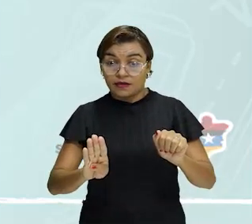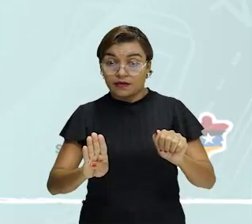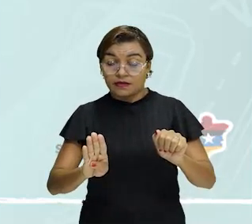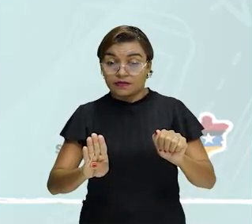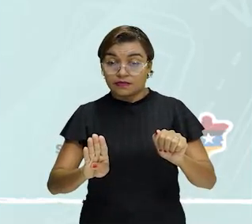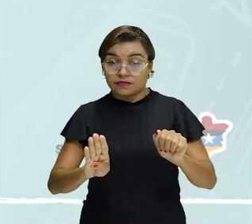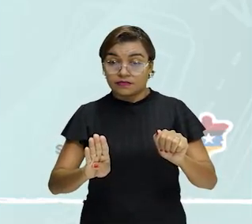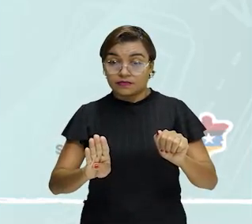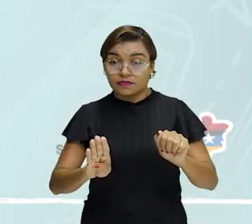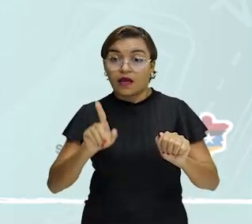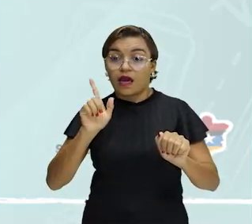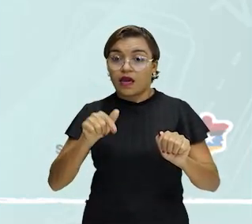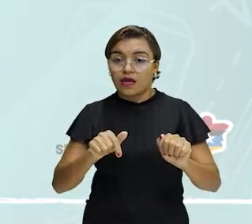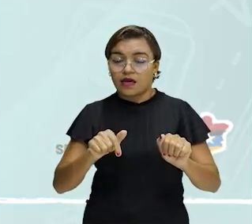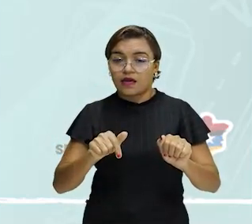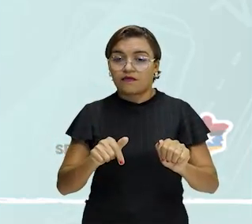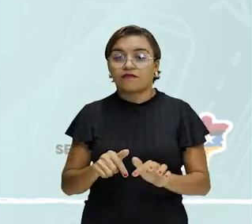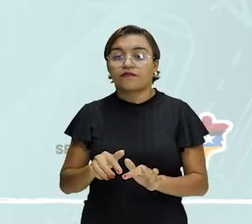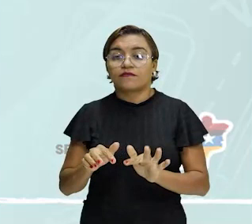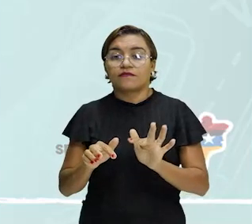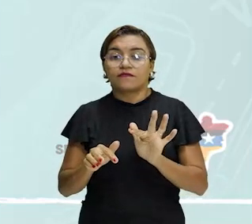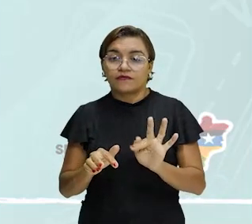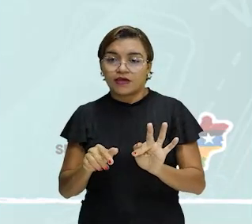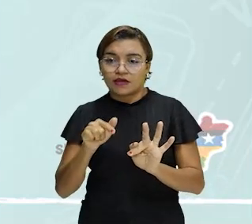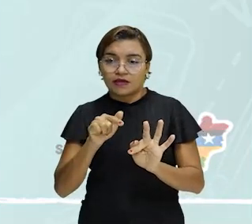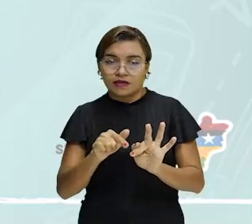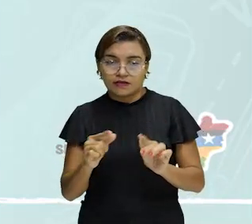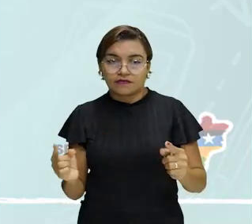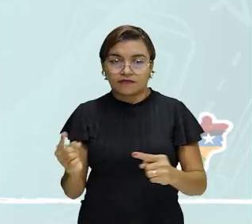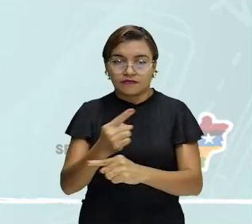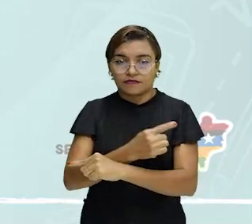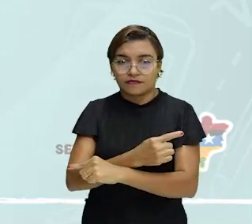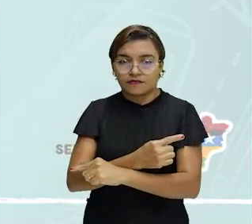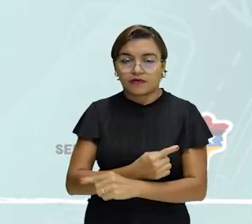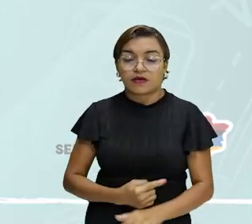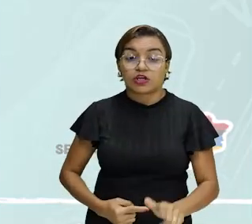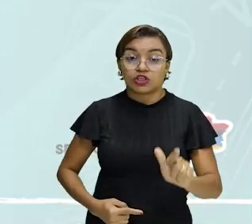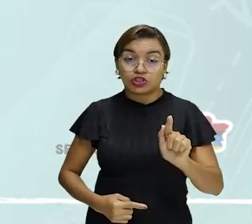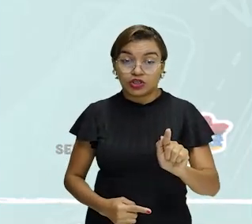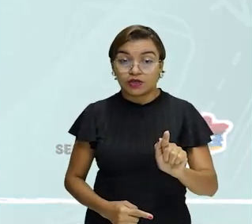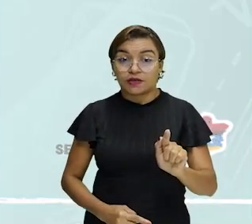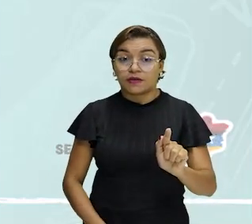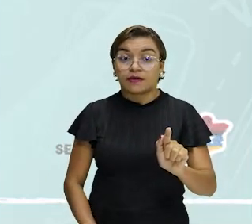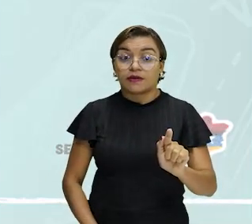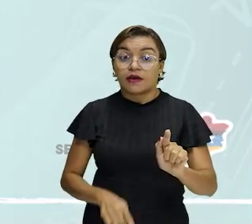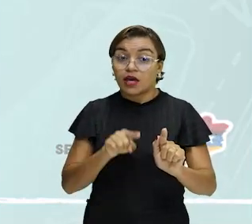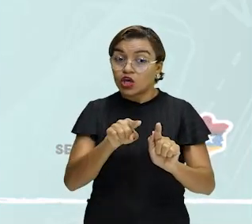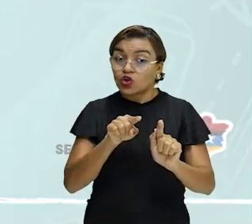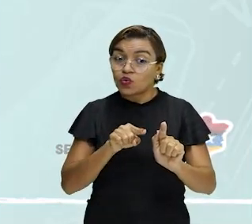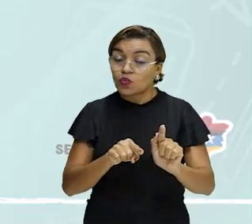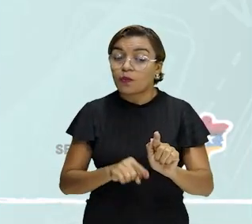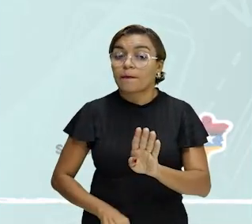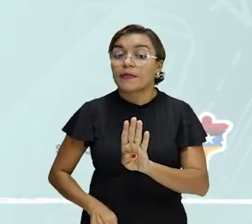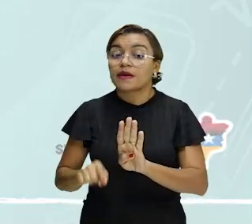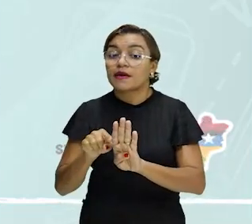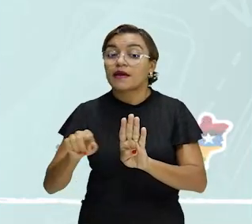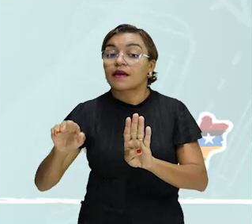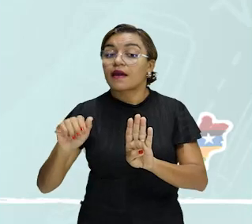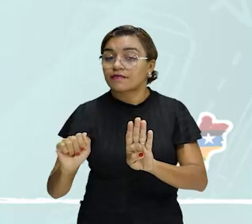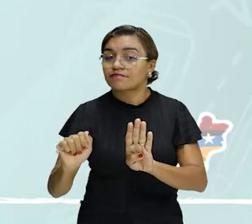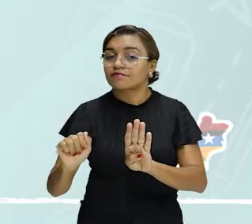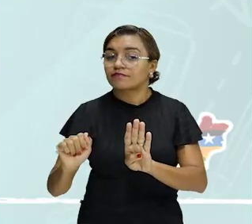Observa aqui que também tem uma coisa muito próxima. F de x é 4x. Se aqui está multiplicando, qual é a